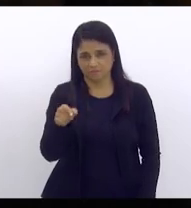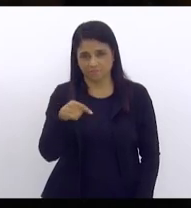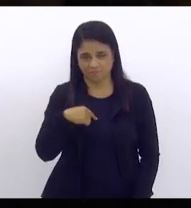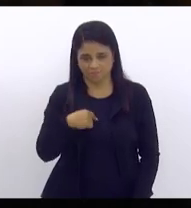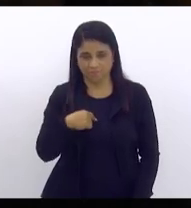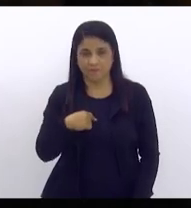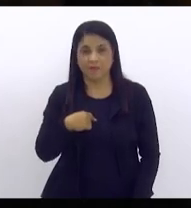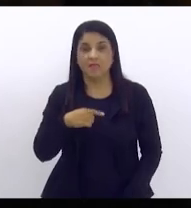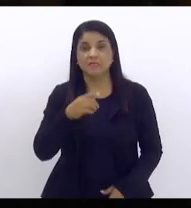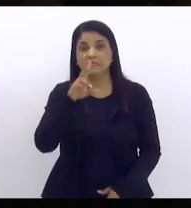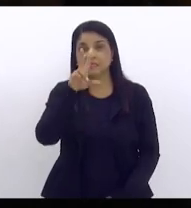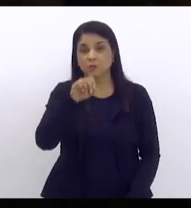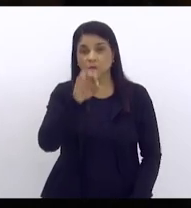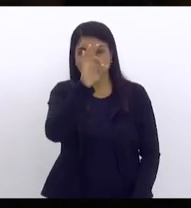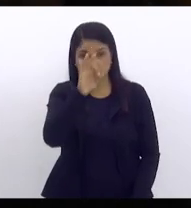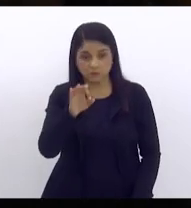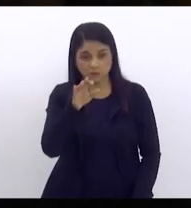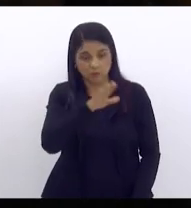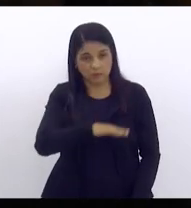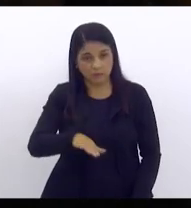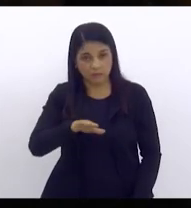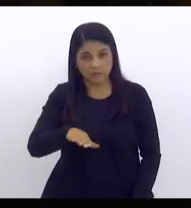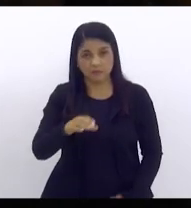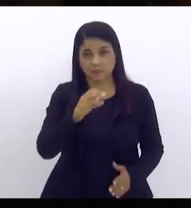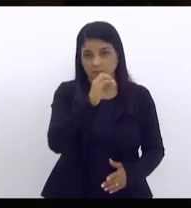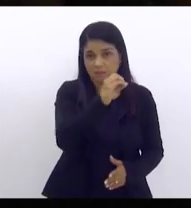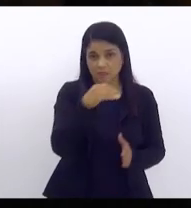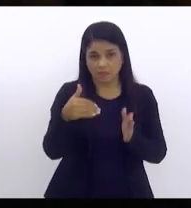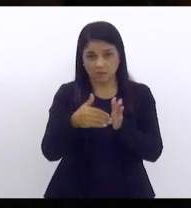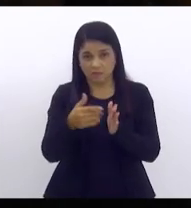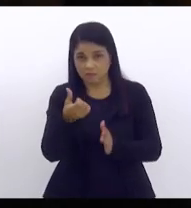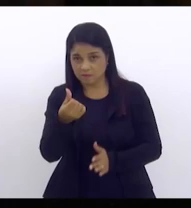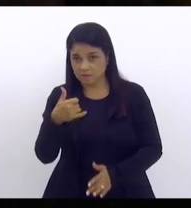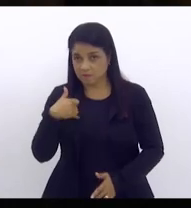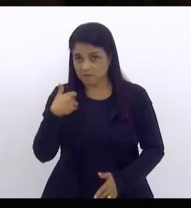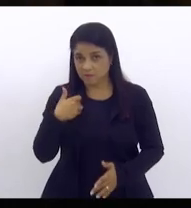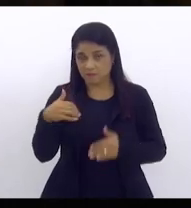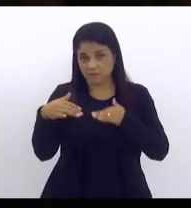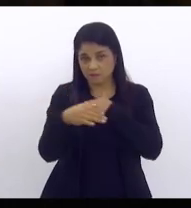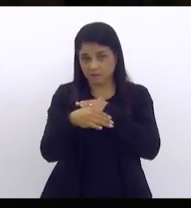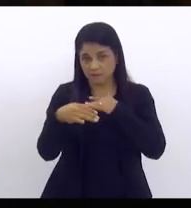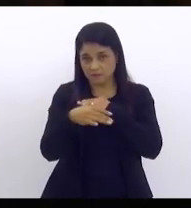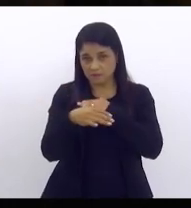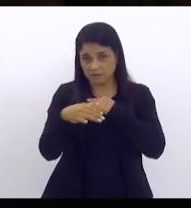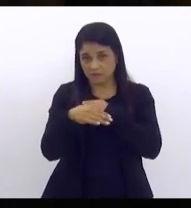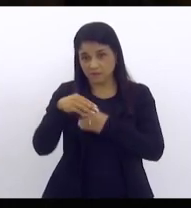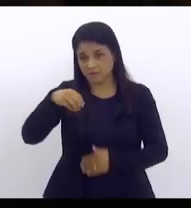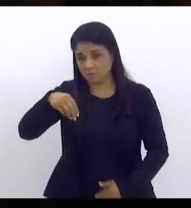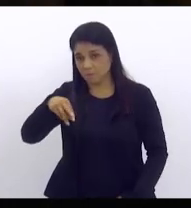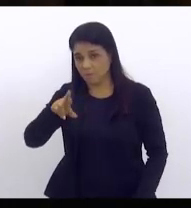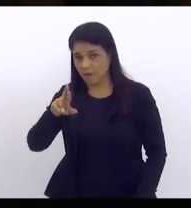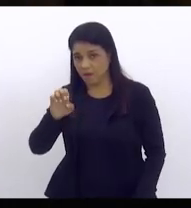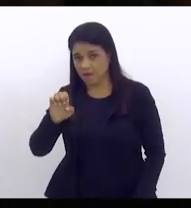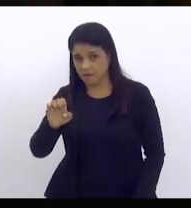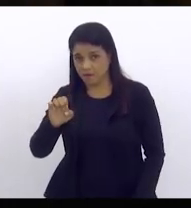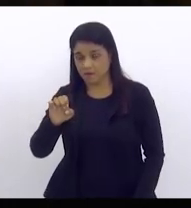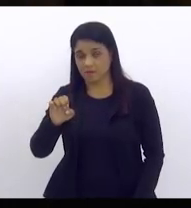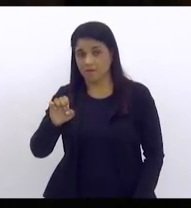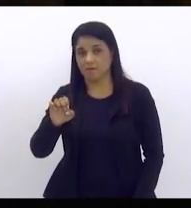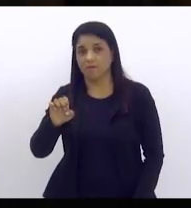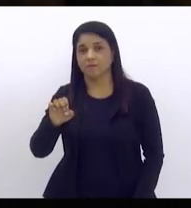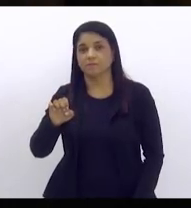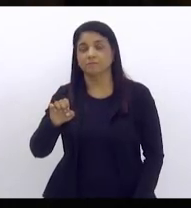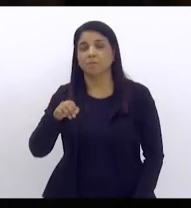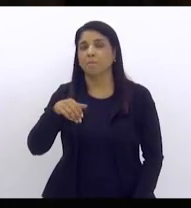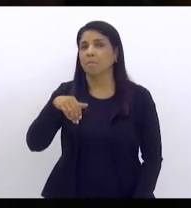50% dessas crianças de 0 a 6 anos. Hoje, numa cidade chamada Maré, cerca mais